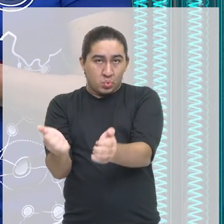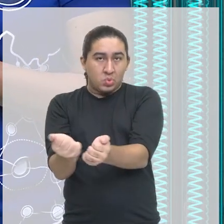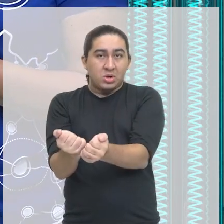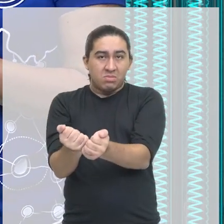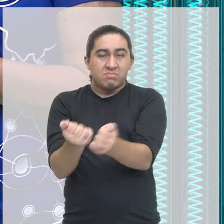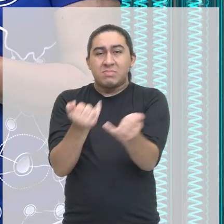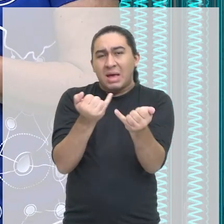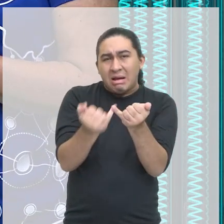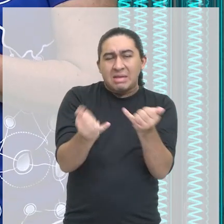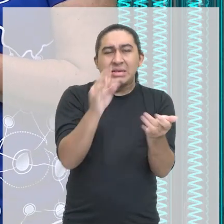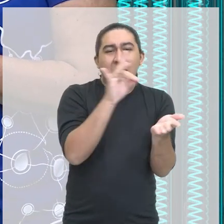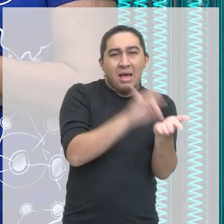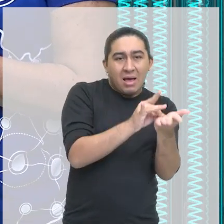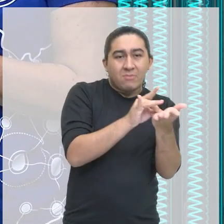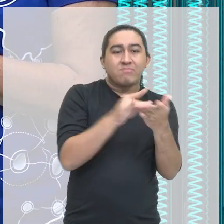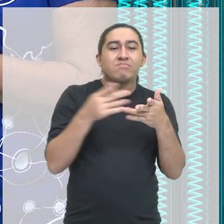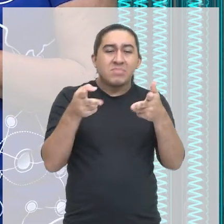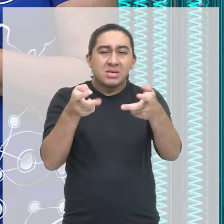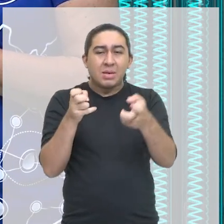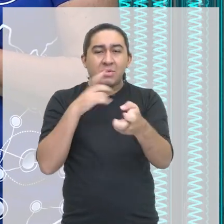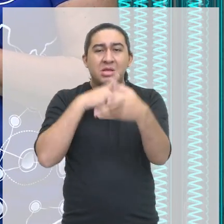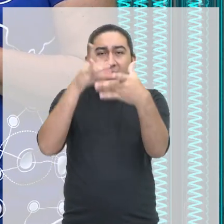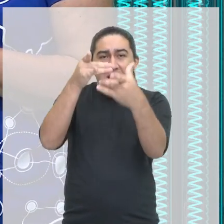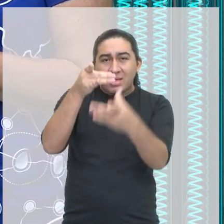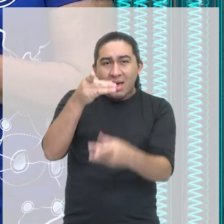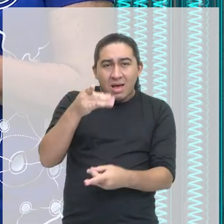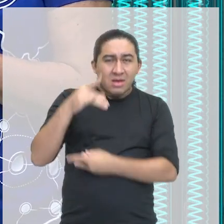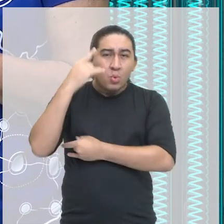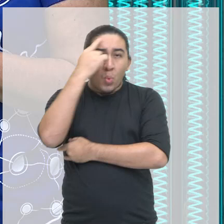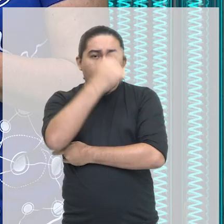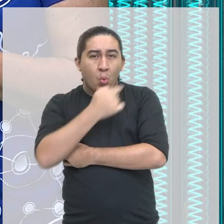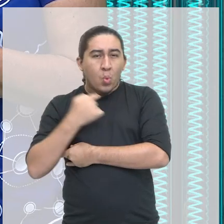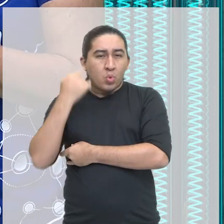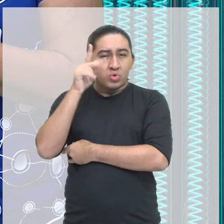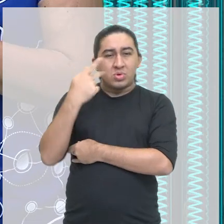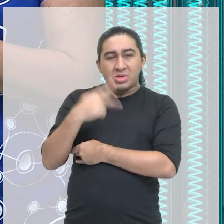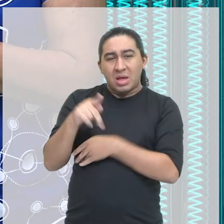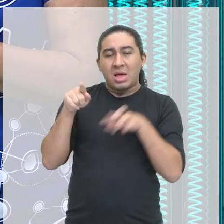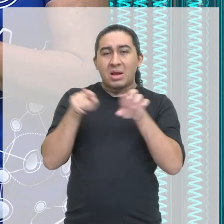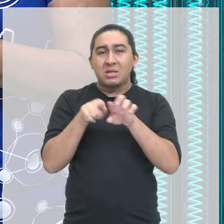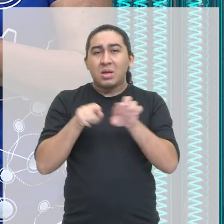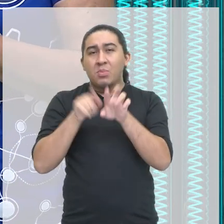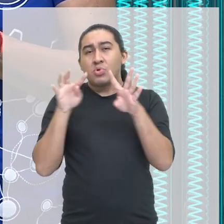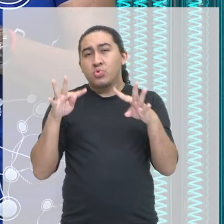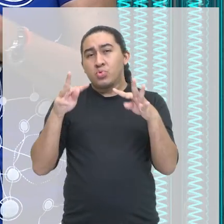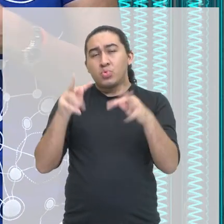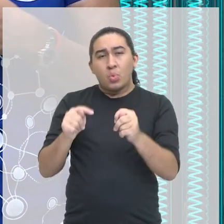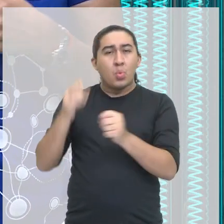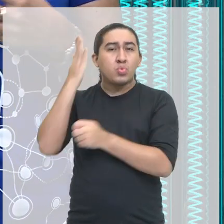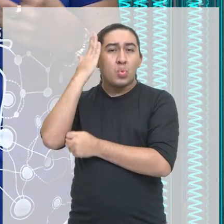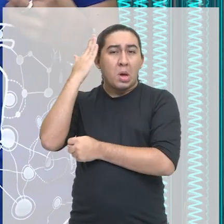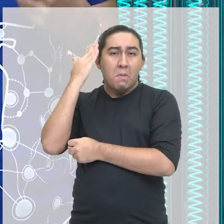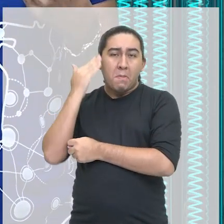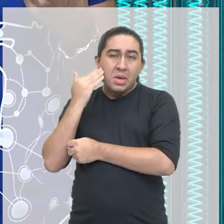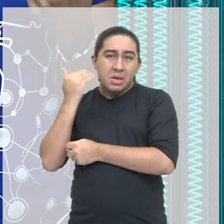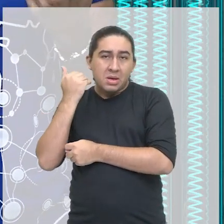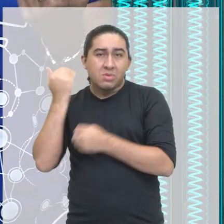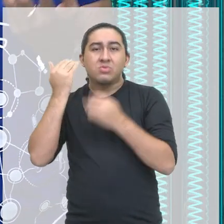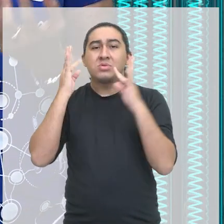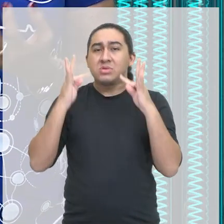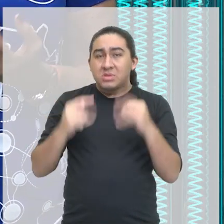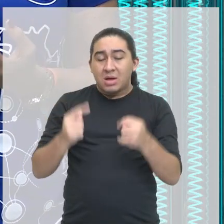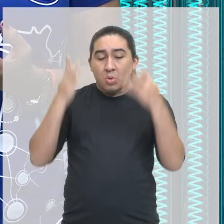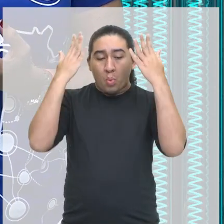vocês podem ver o detalhe aqui do rosto, as rugas, o cabelo natural. Então, isso é